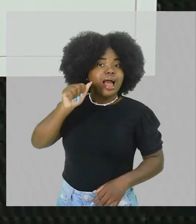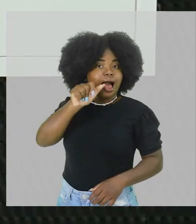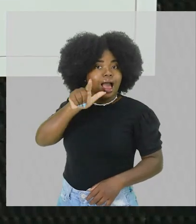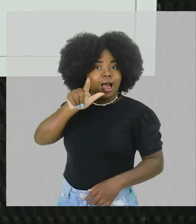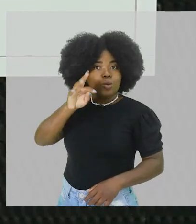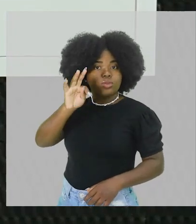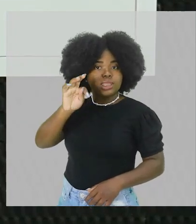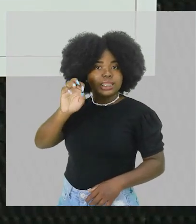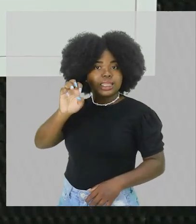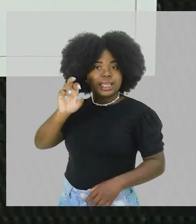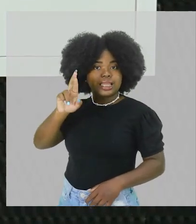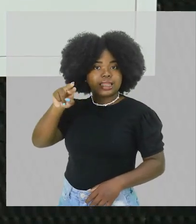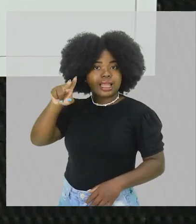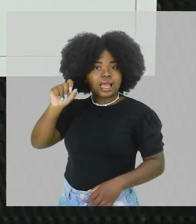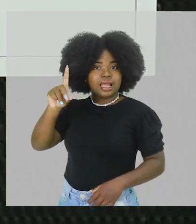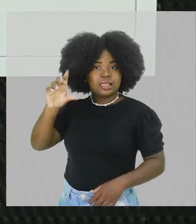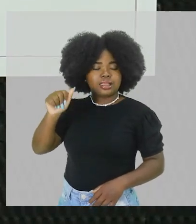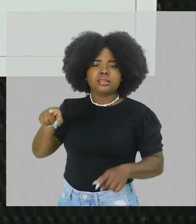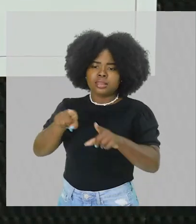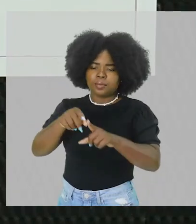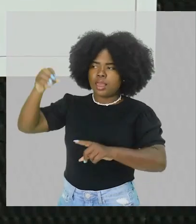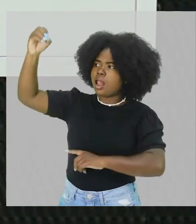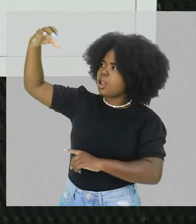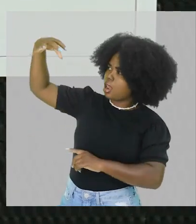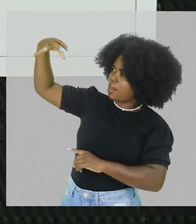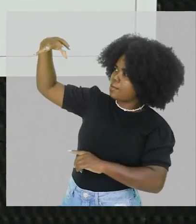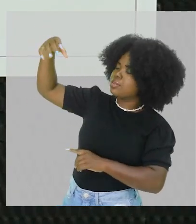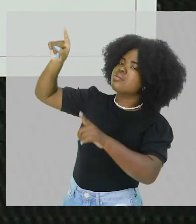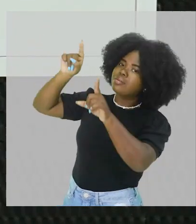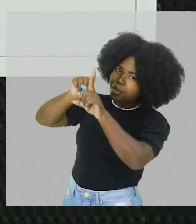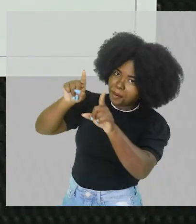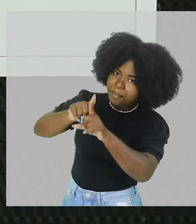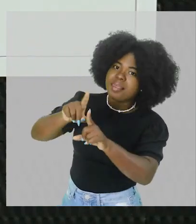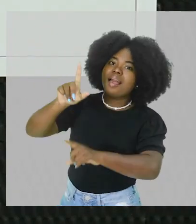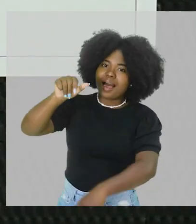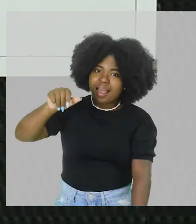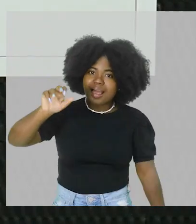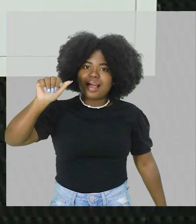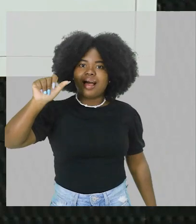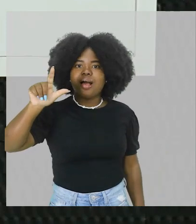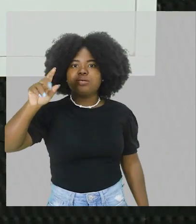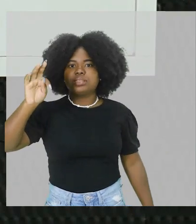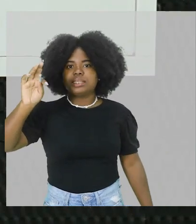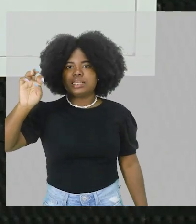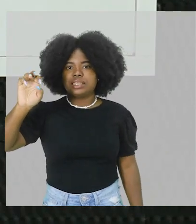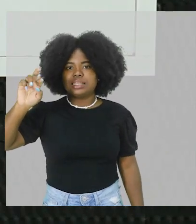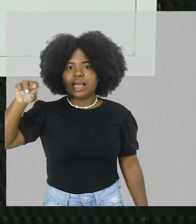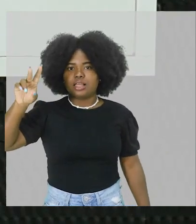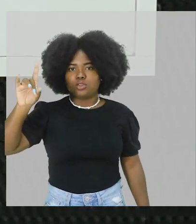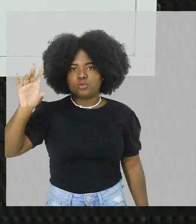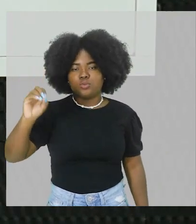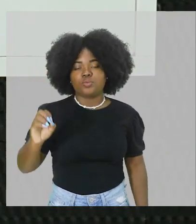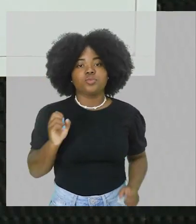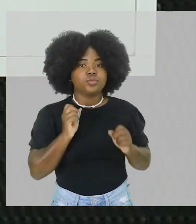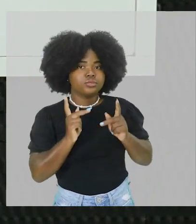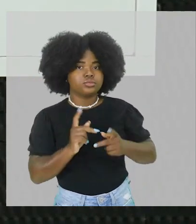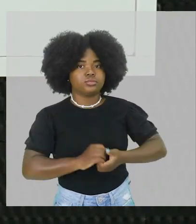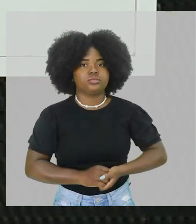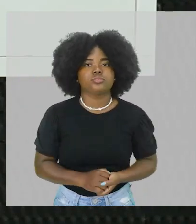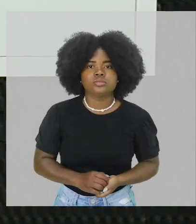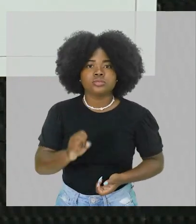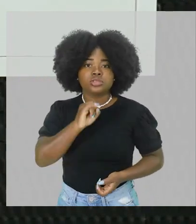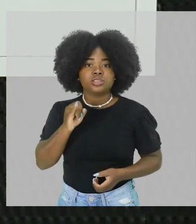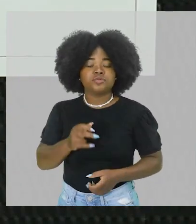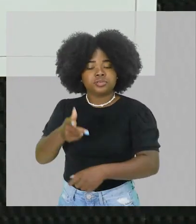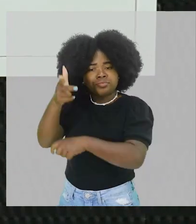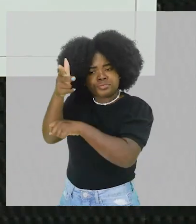acesa, ela também está utilizando corrente elétrica alternada. Ok? Se você